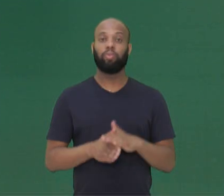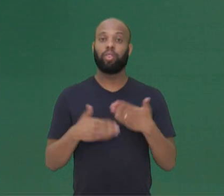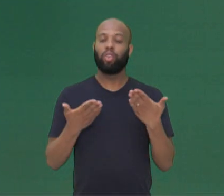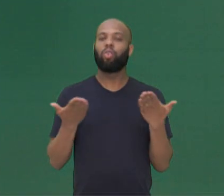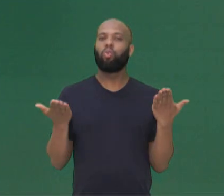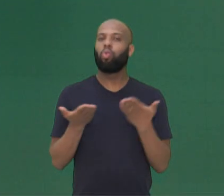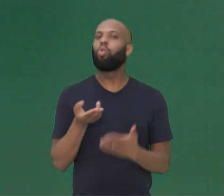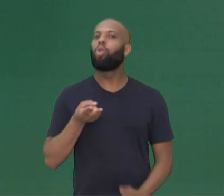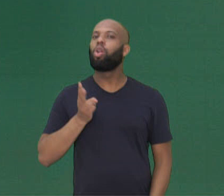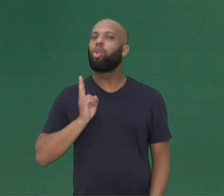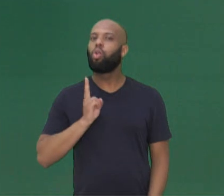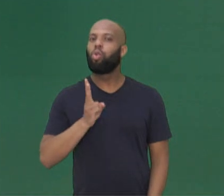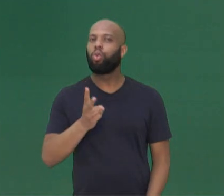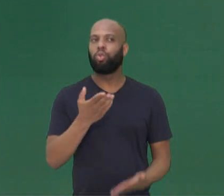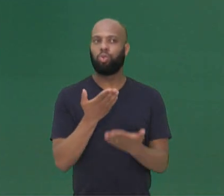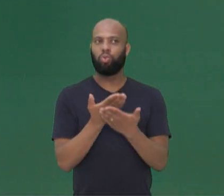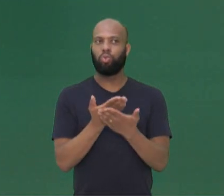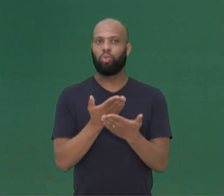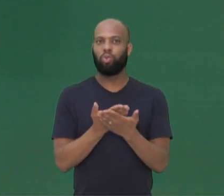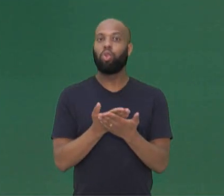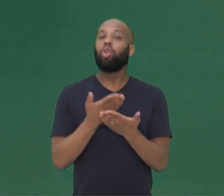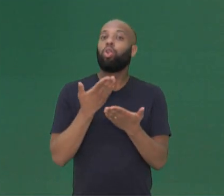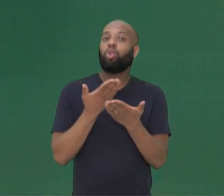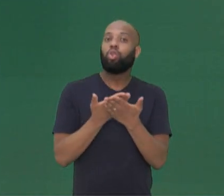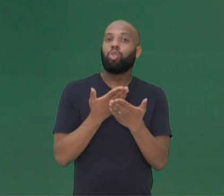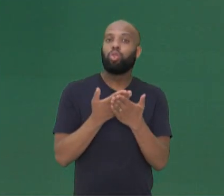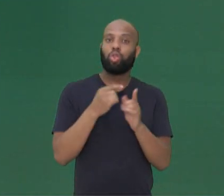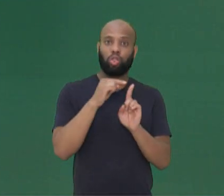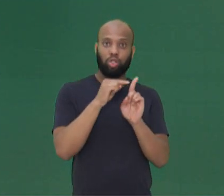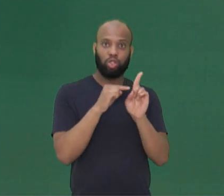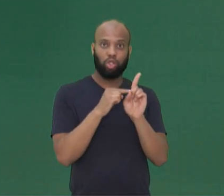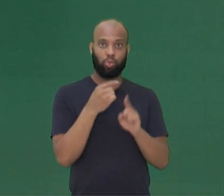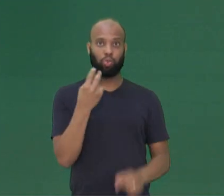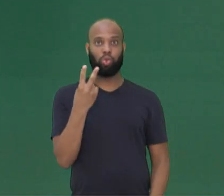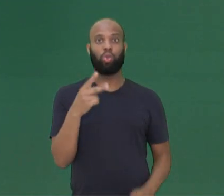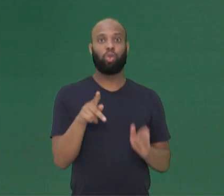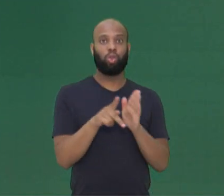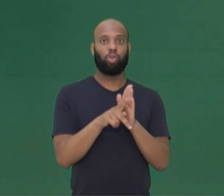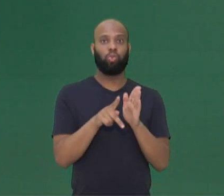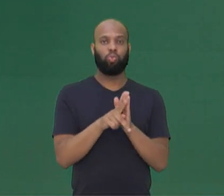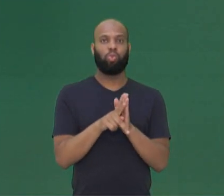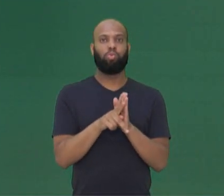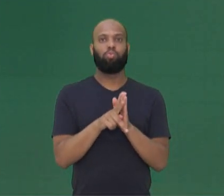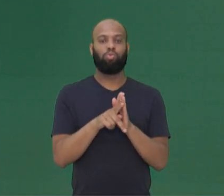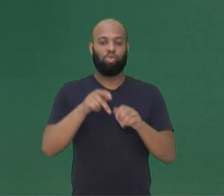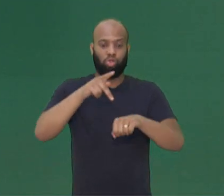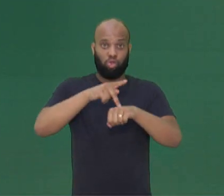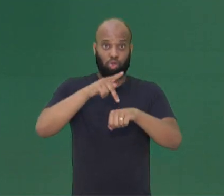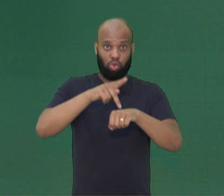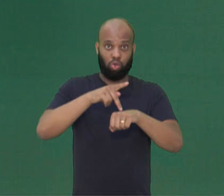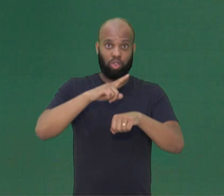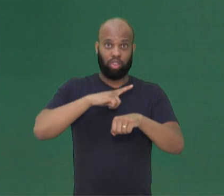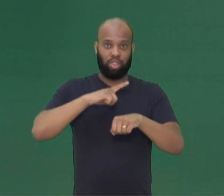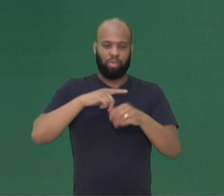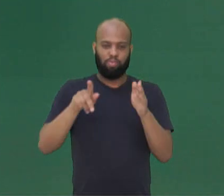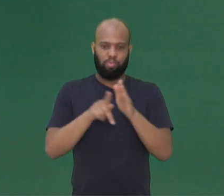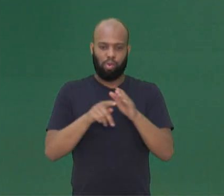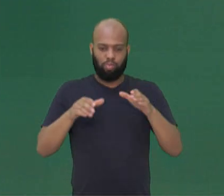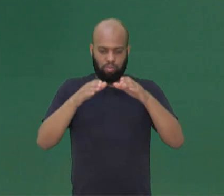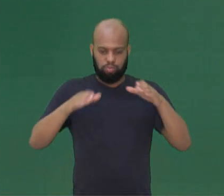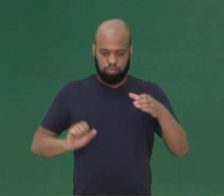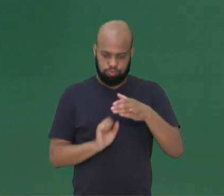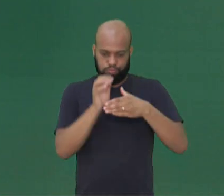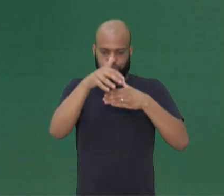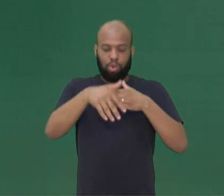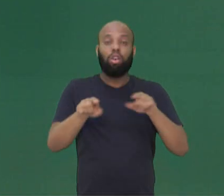Então vamos continuar nossa aula? Então, já que a gente falou dos dois tipos de rocha, a magmática e a sedimentar, vamos para o terceiro tipo,